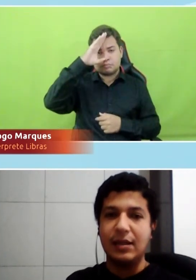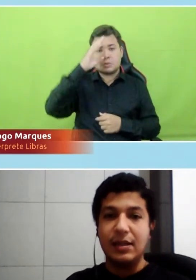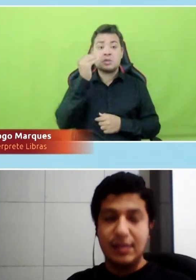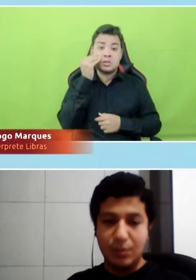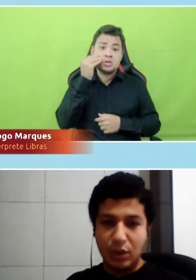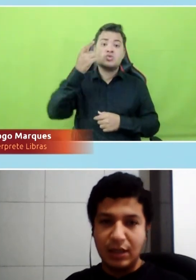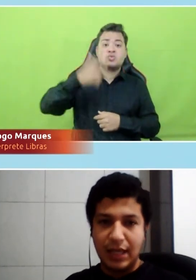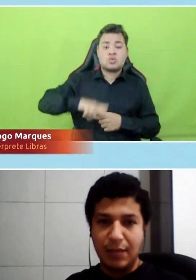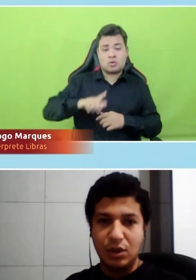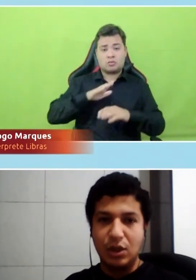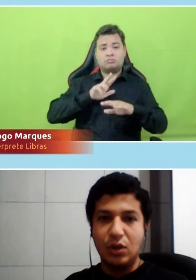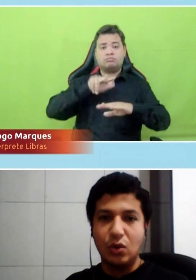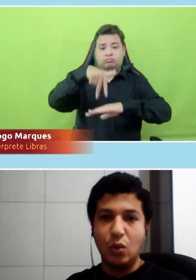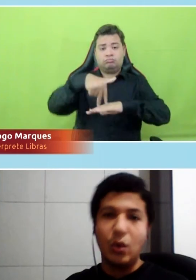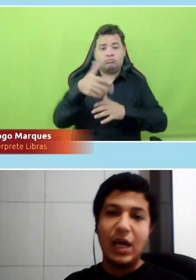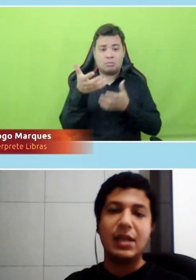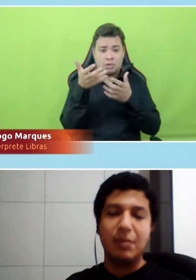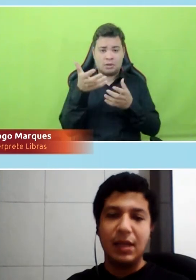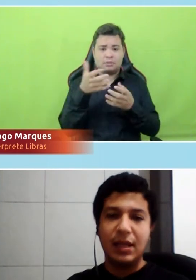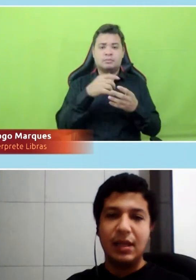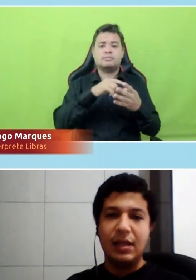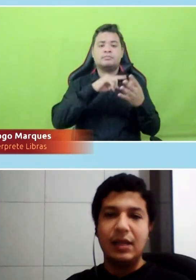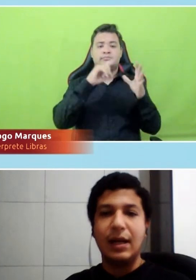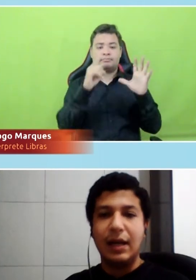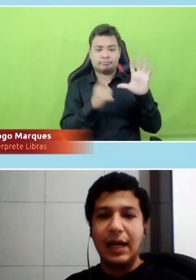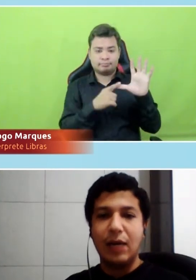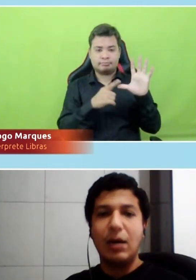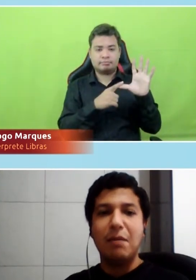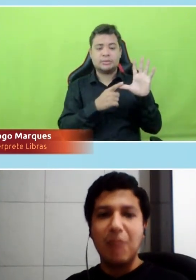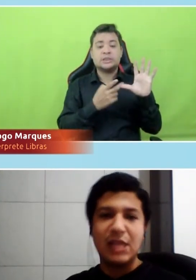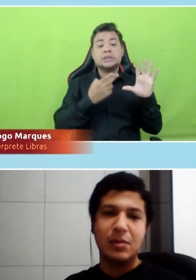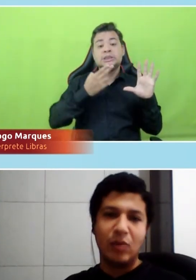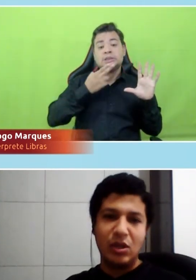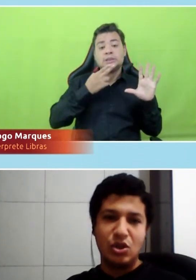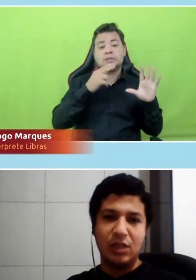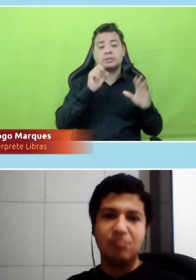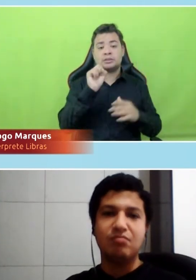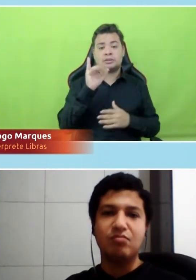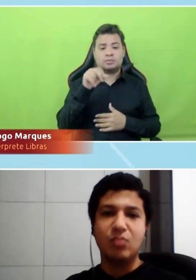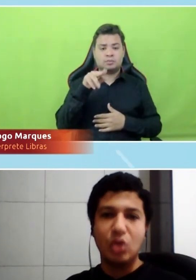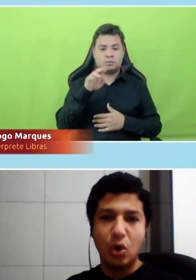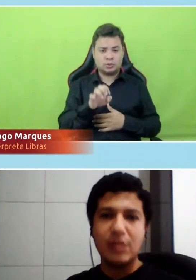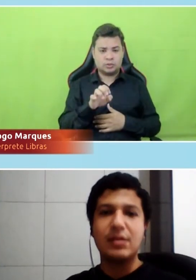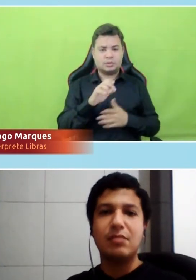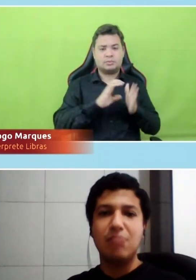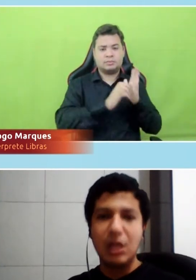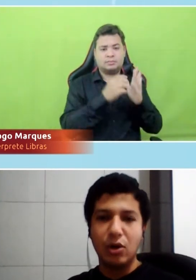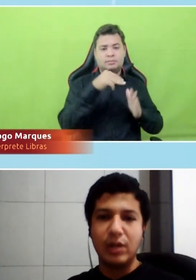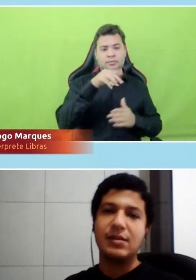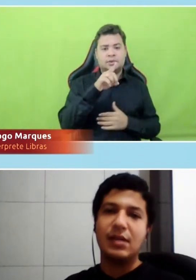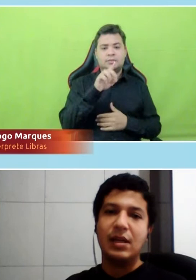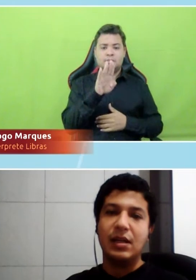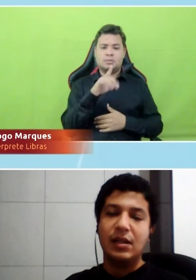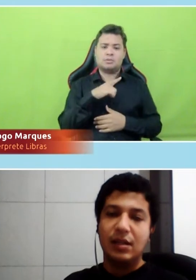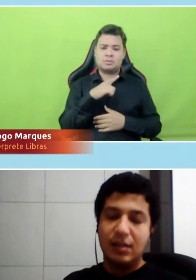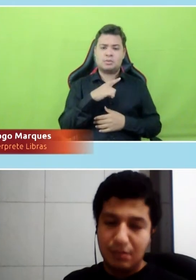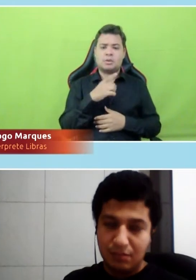e Simone Tebet, do MDB, declaram a mesma quantia, 2 milhões